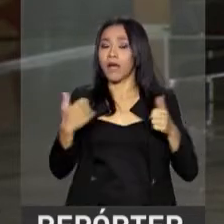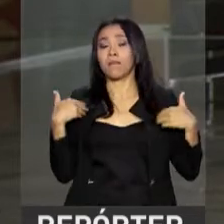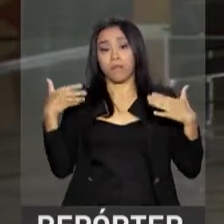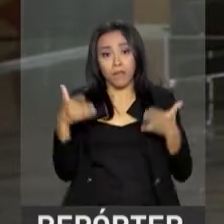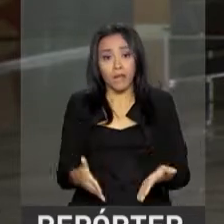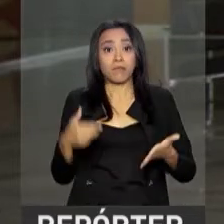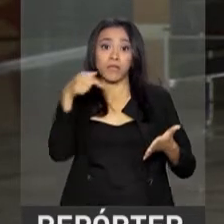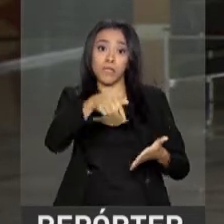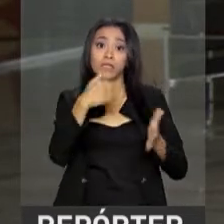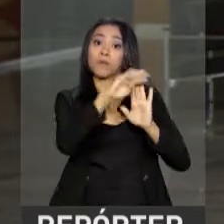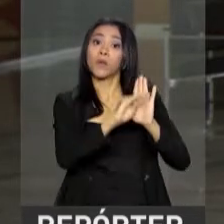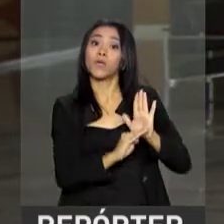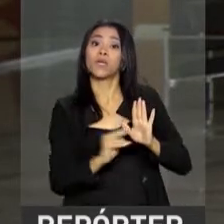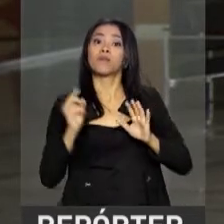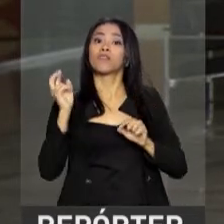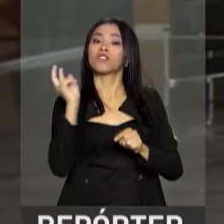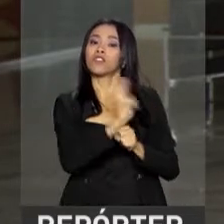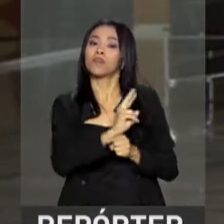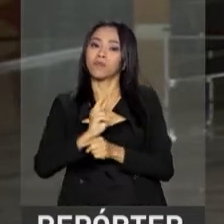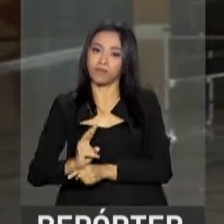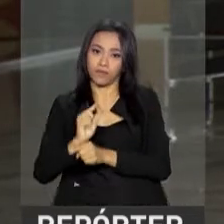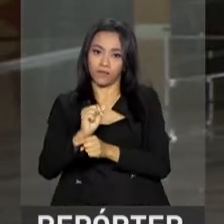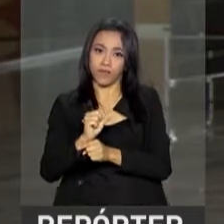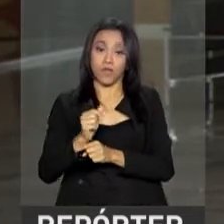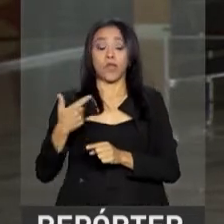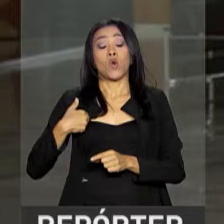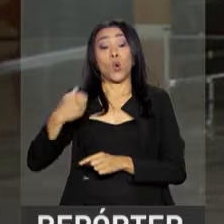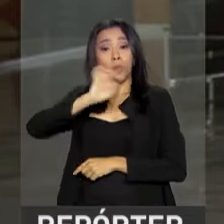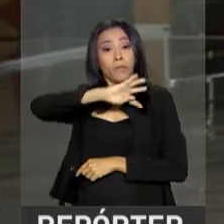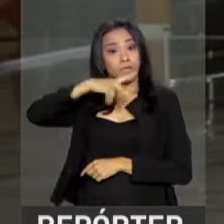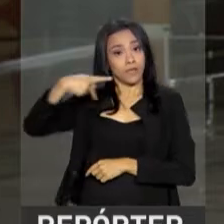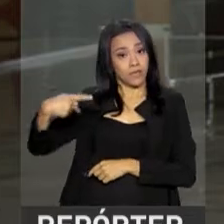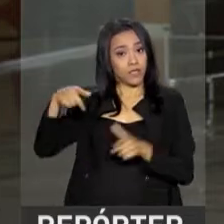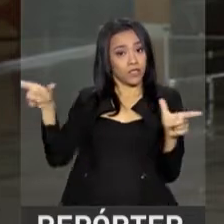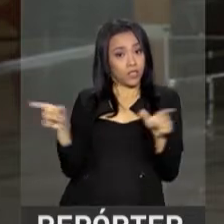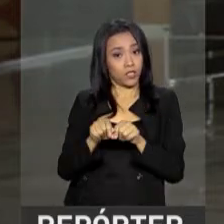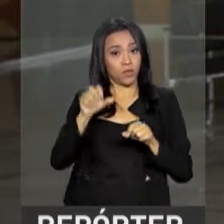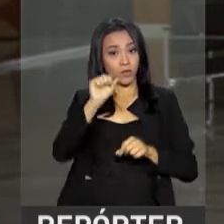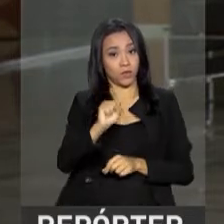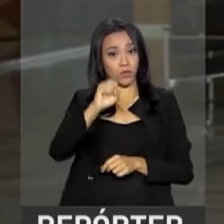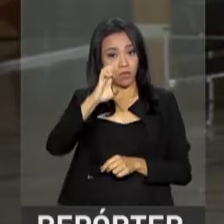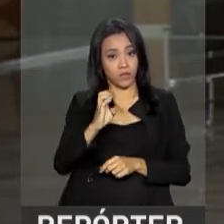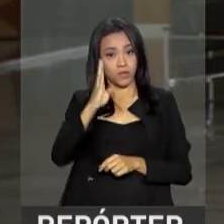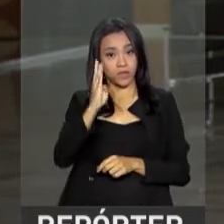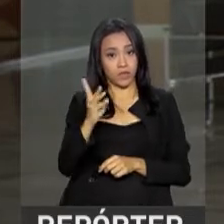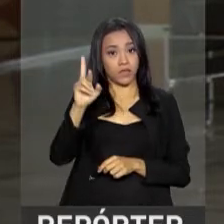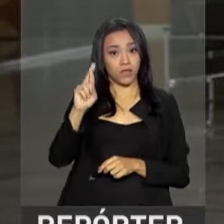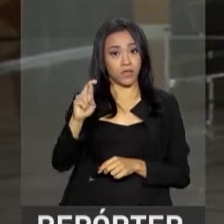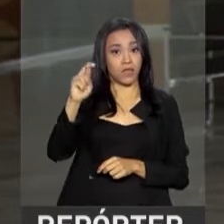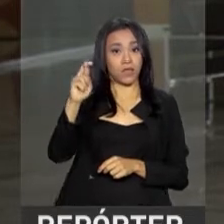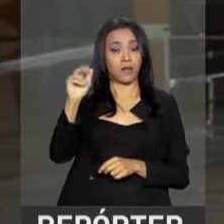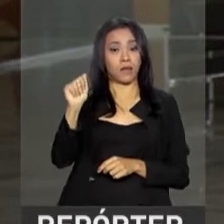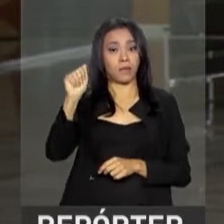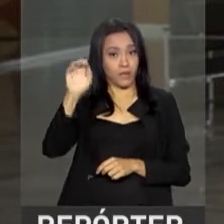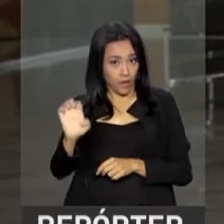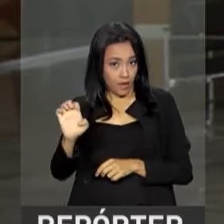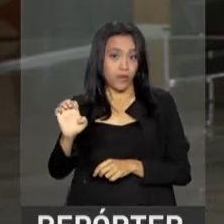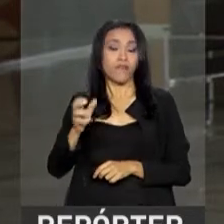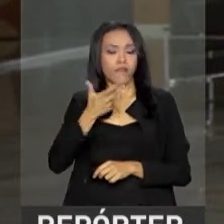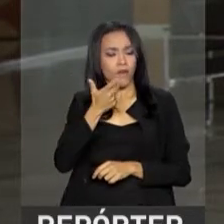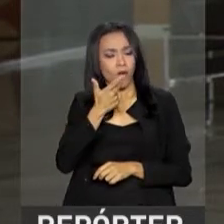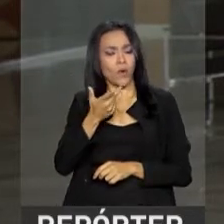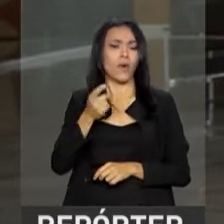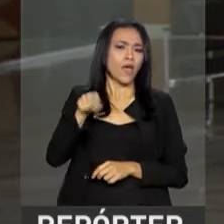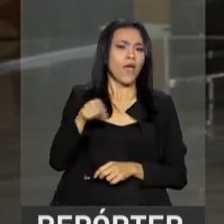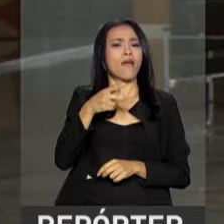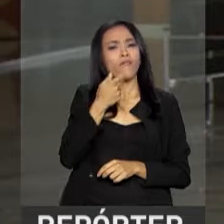de financiamento o presidente do sebrae afif domingos ele comentou essa medida ele disse que é uma questão de justiça que os pequenos